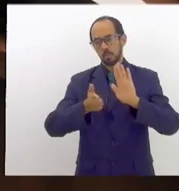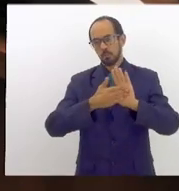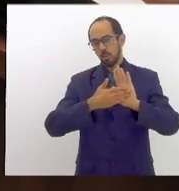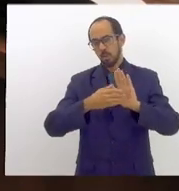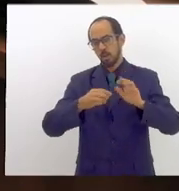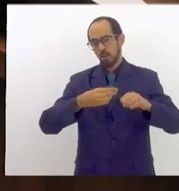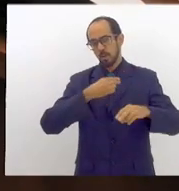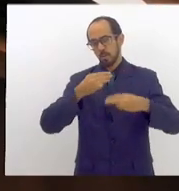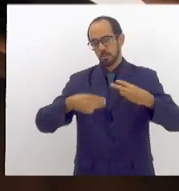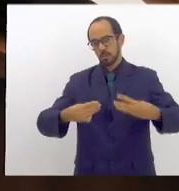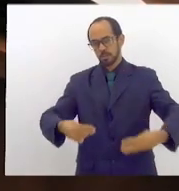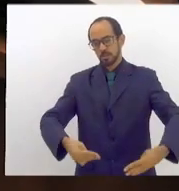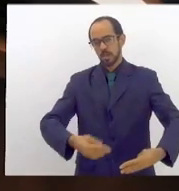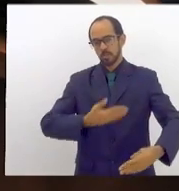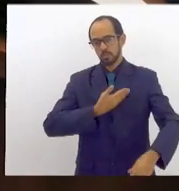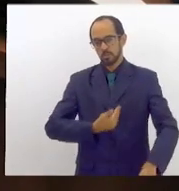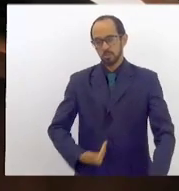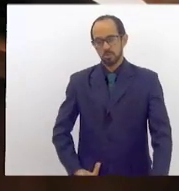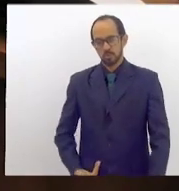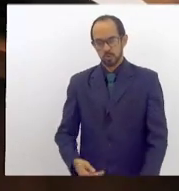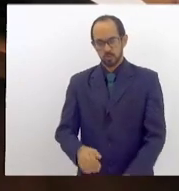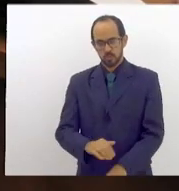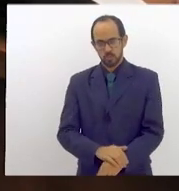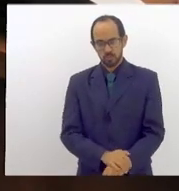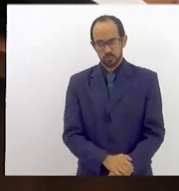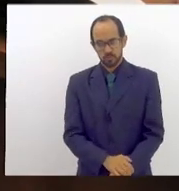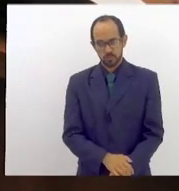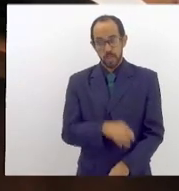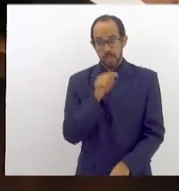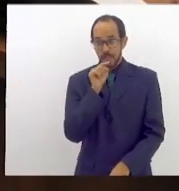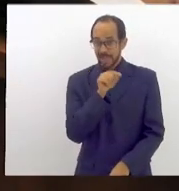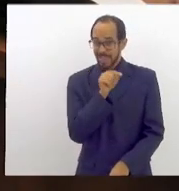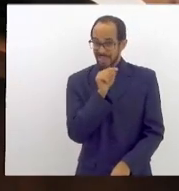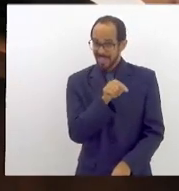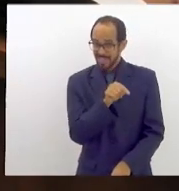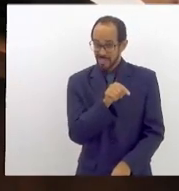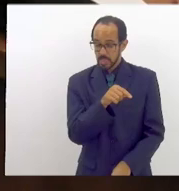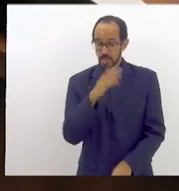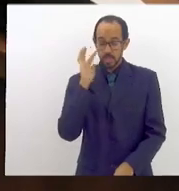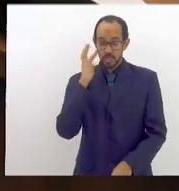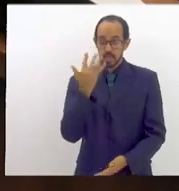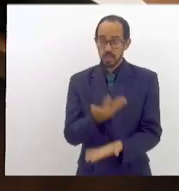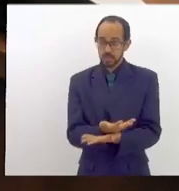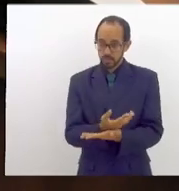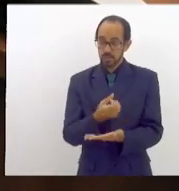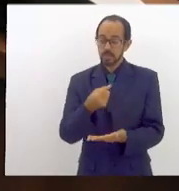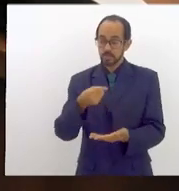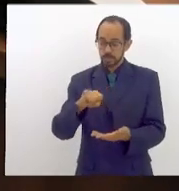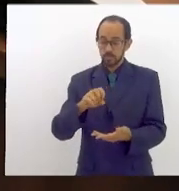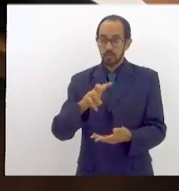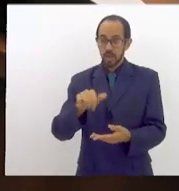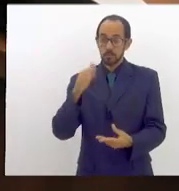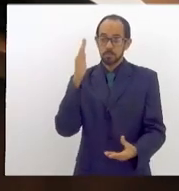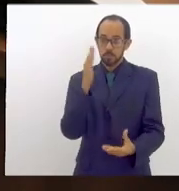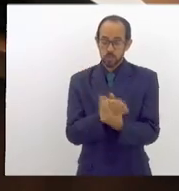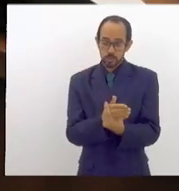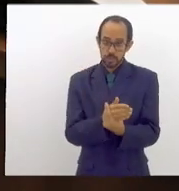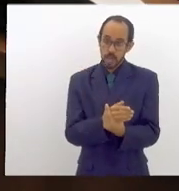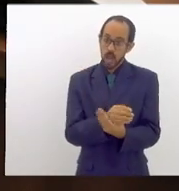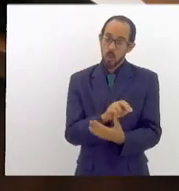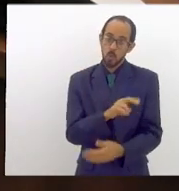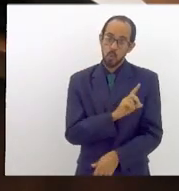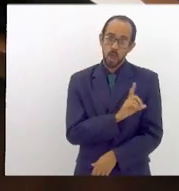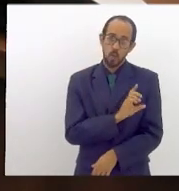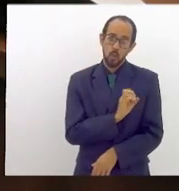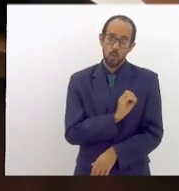Público o ministério público é que decide se vai indiciar ou não e